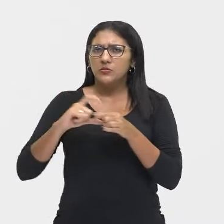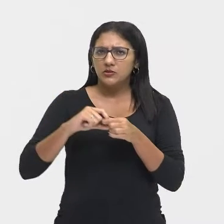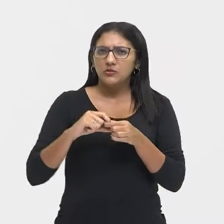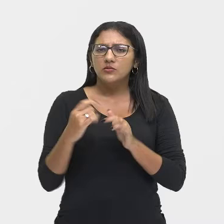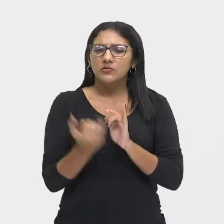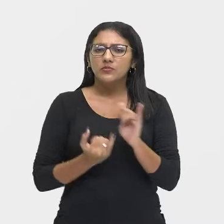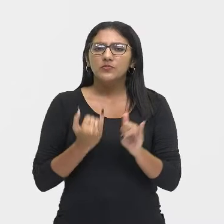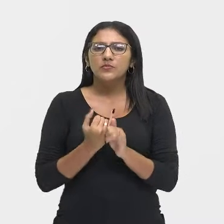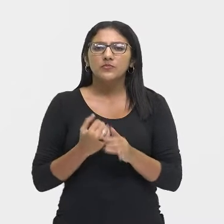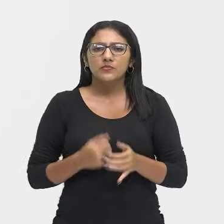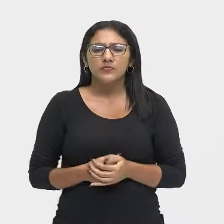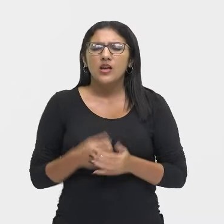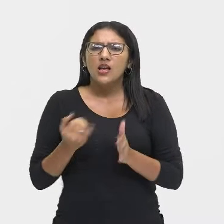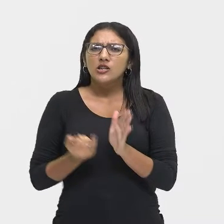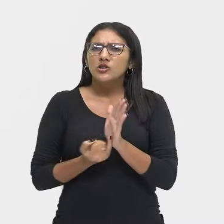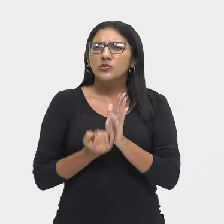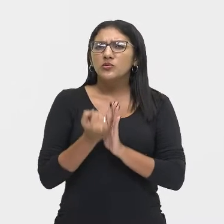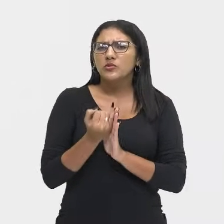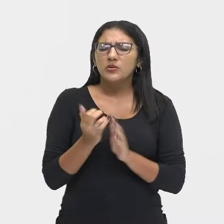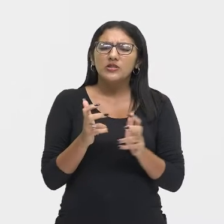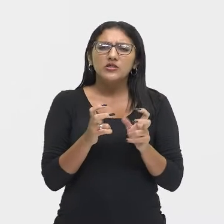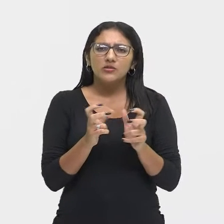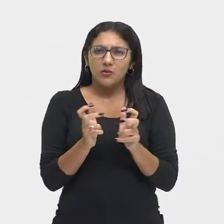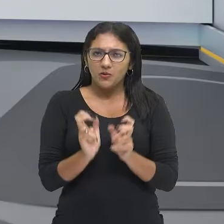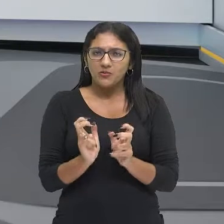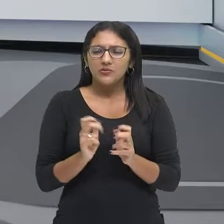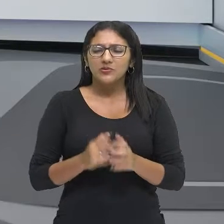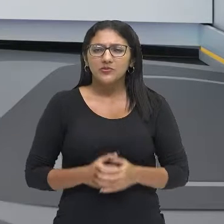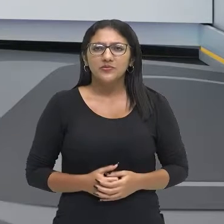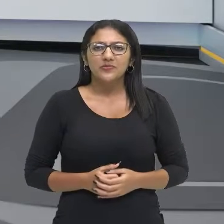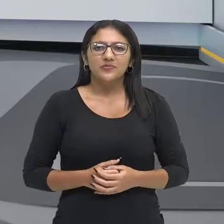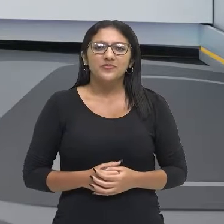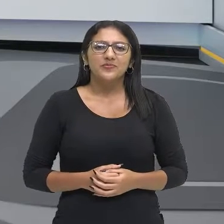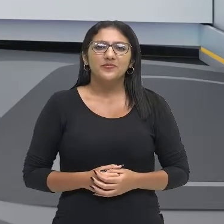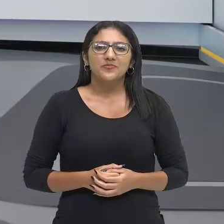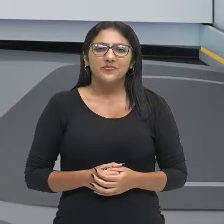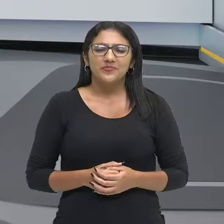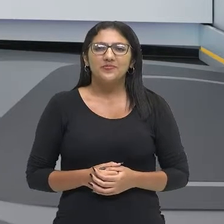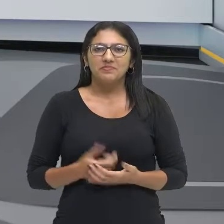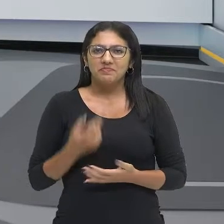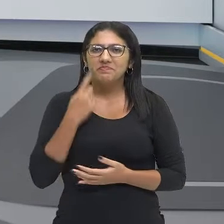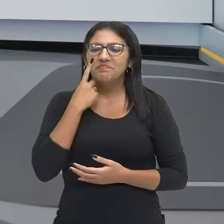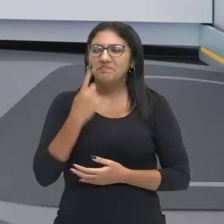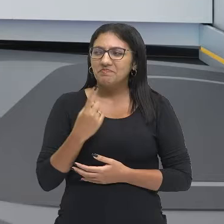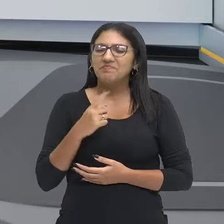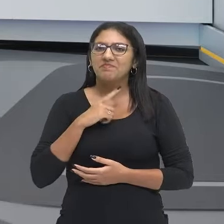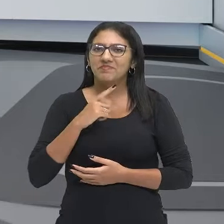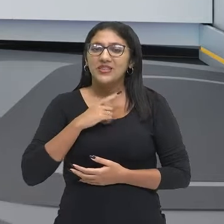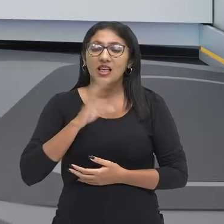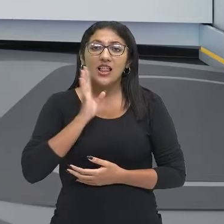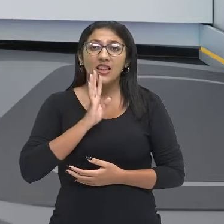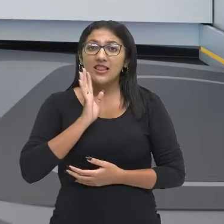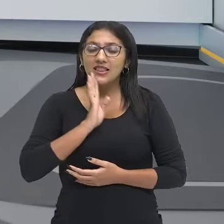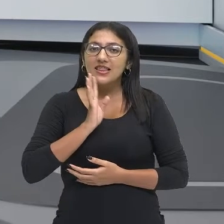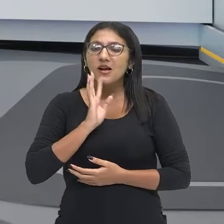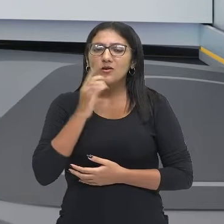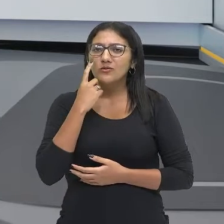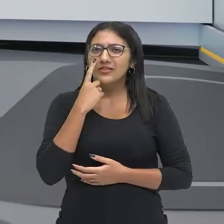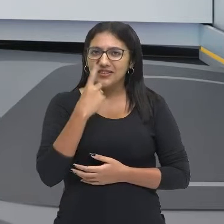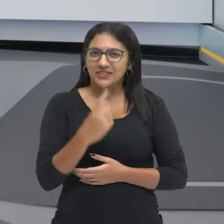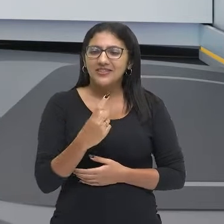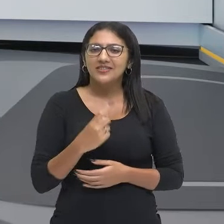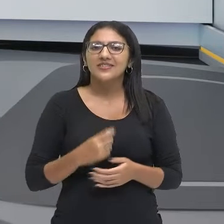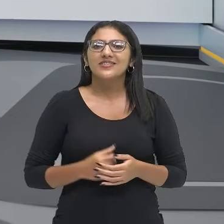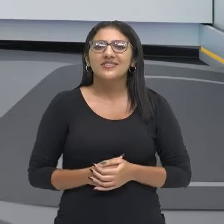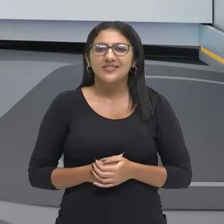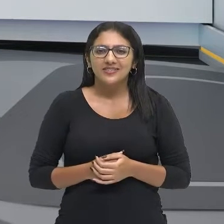digitais. Introdução aos games. Olha só, o assunto está ficando bem quente. Tá, e